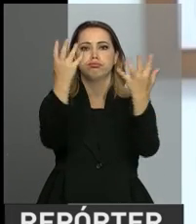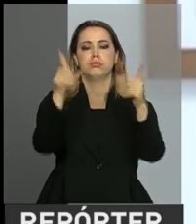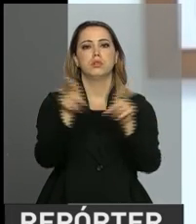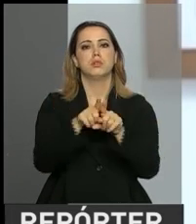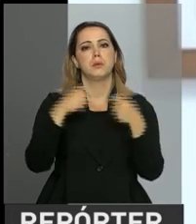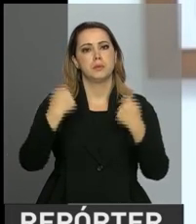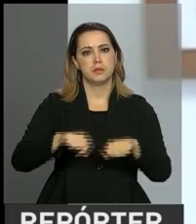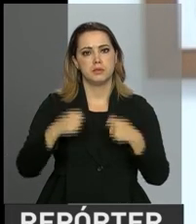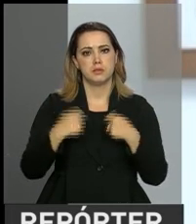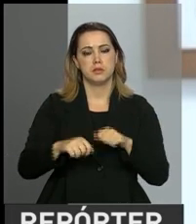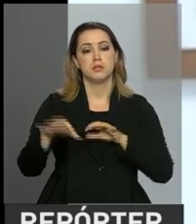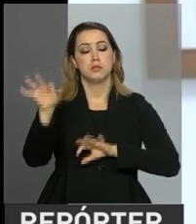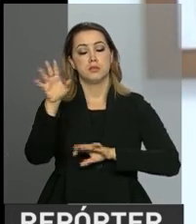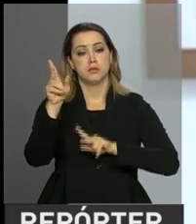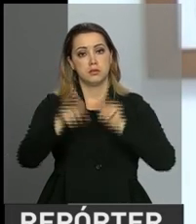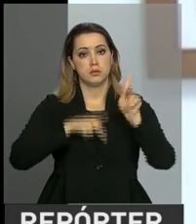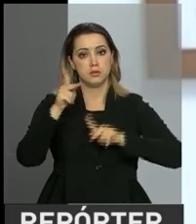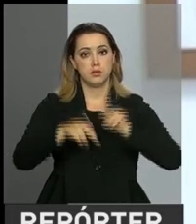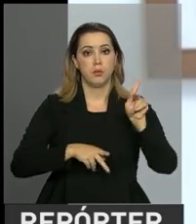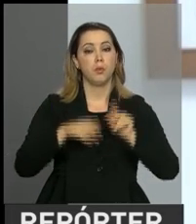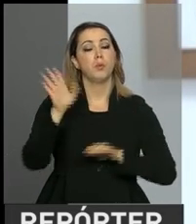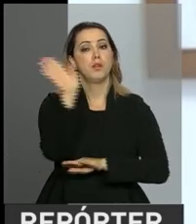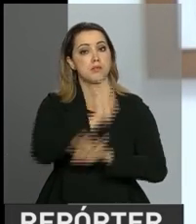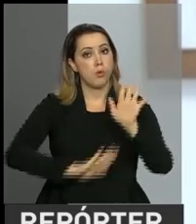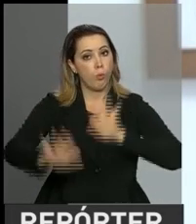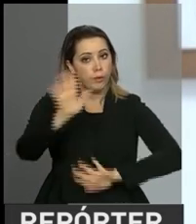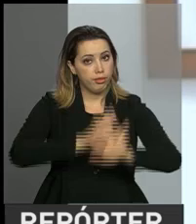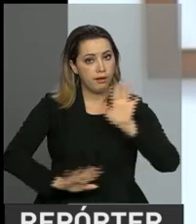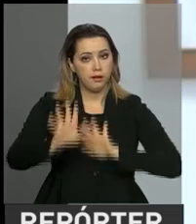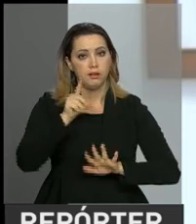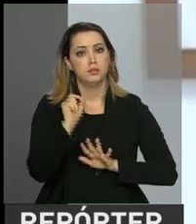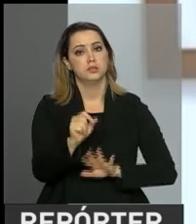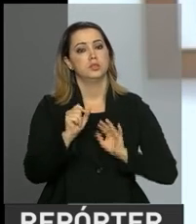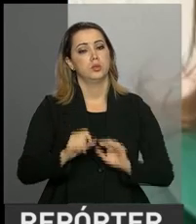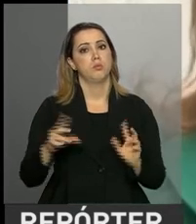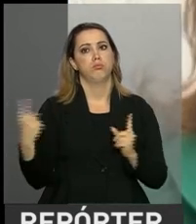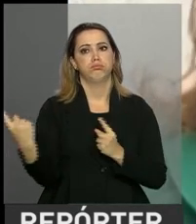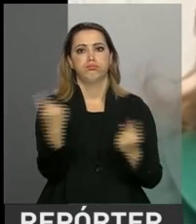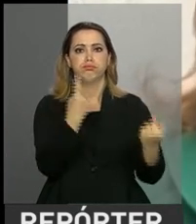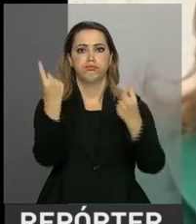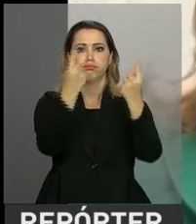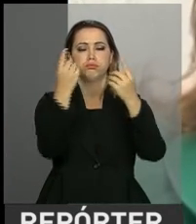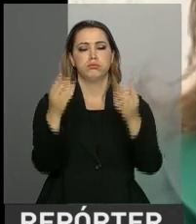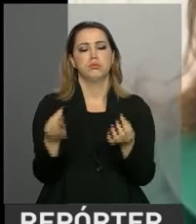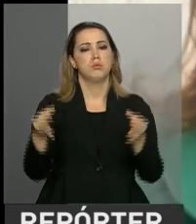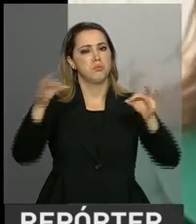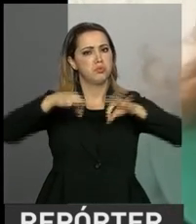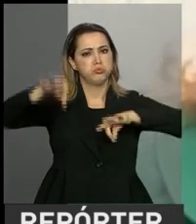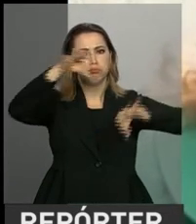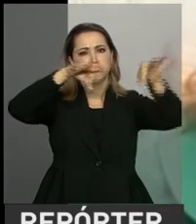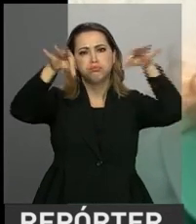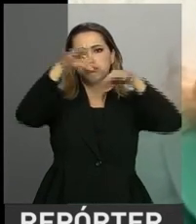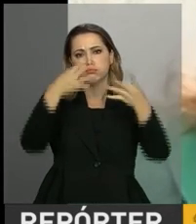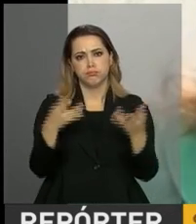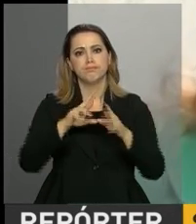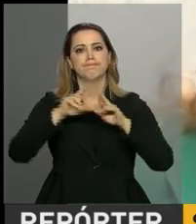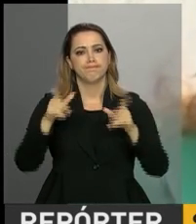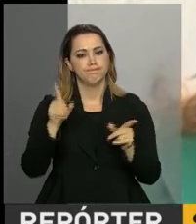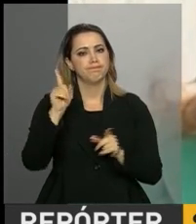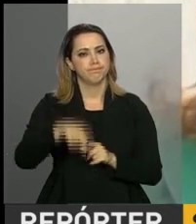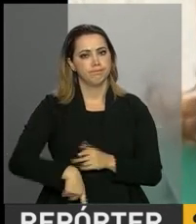que continuar tomando os cuidados não é porque o risco do da infestação aumentar grande um levantamento feito pelo ministério da saúde